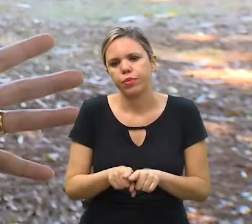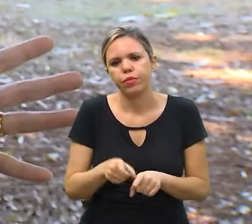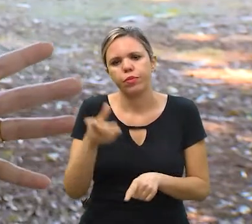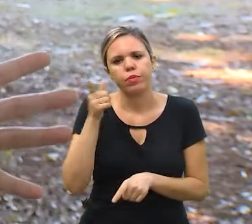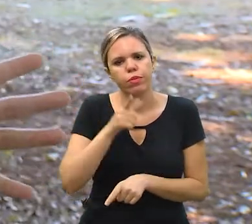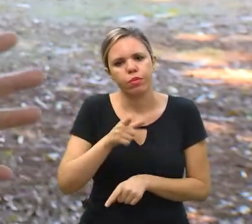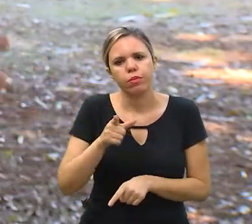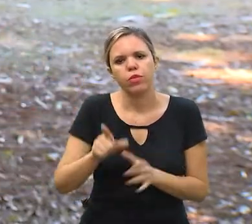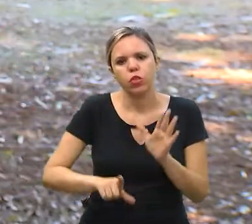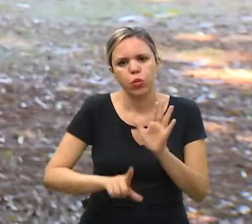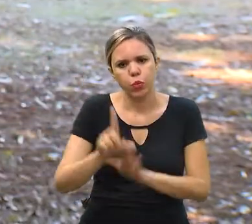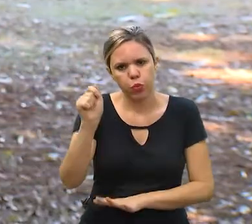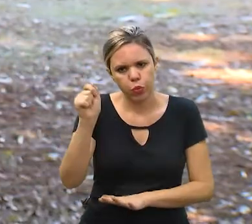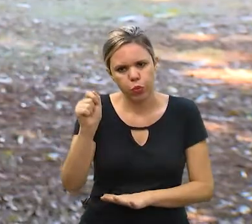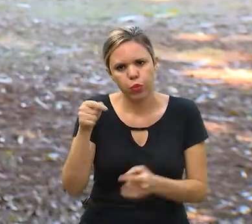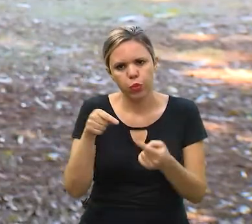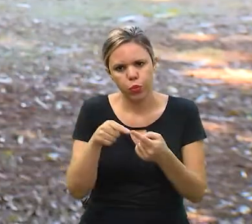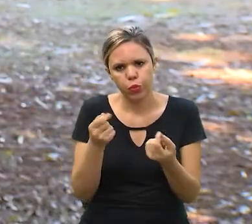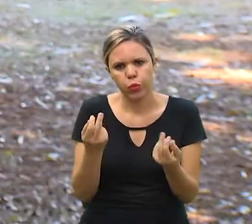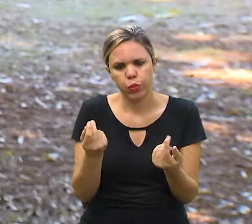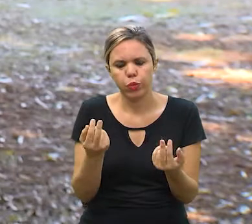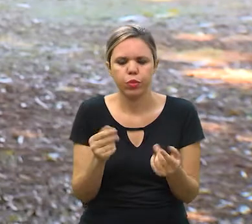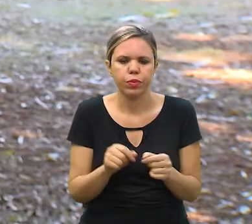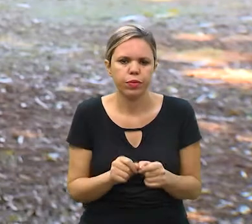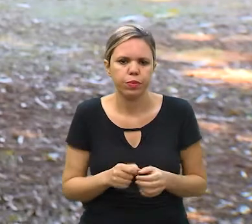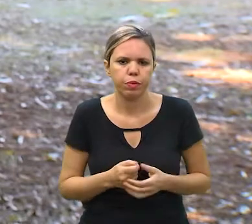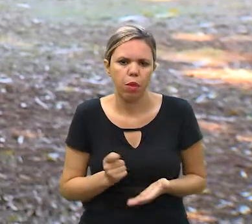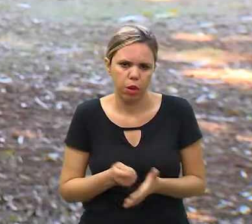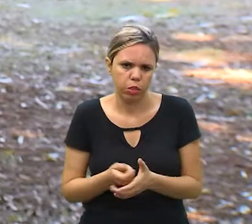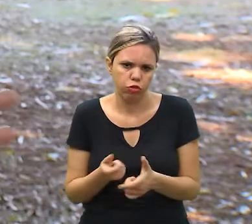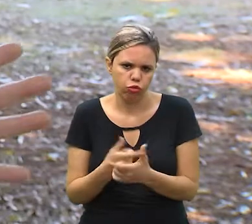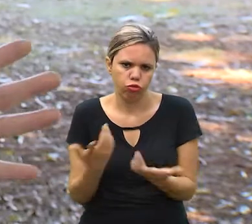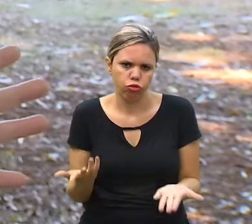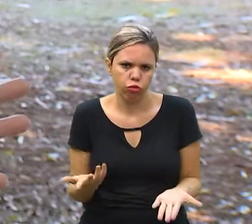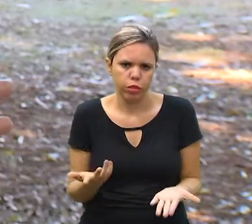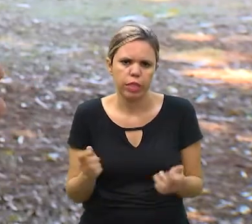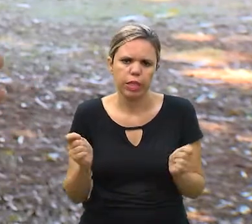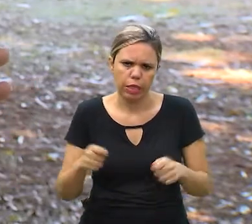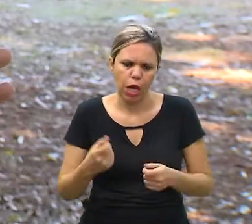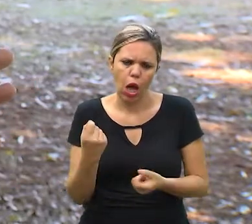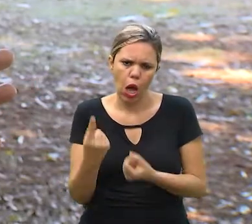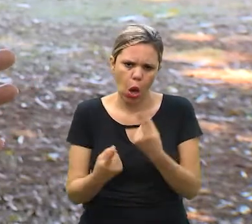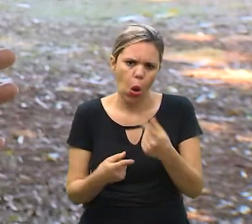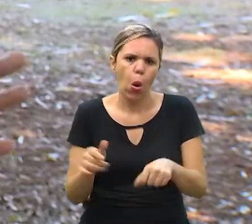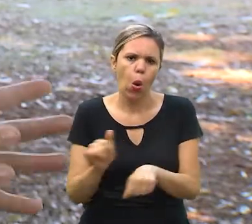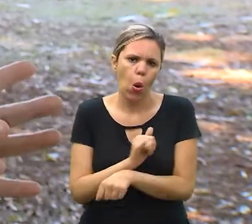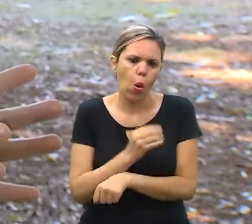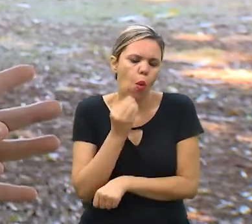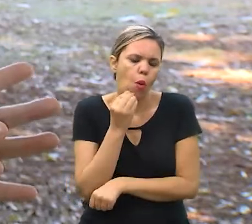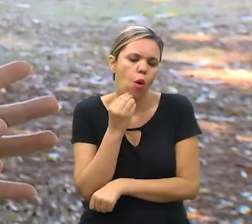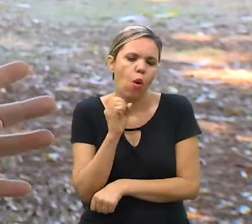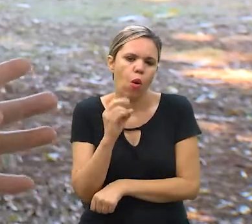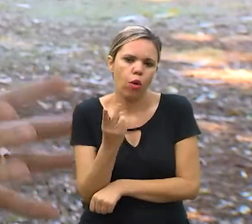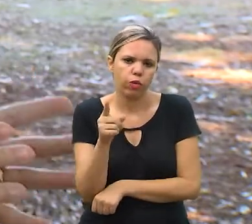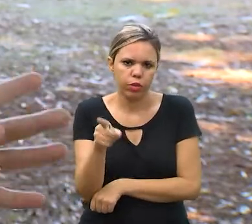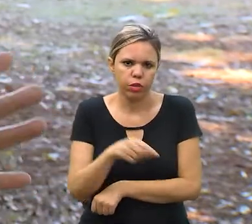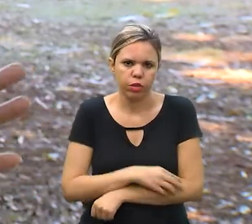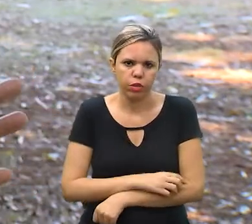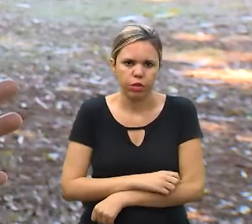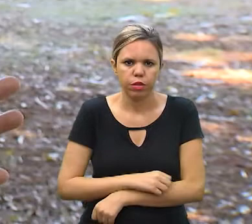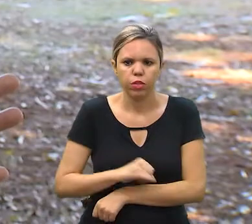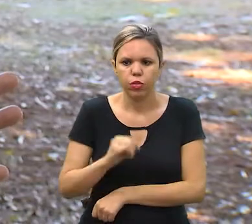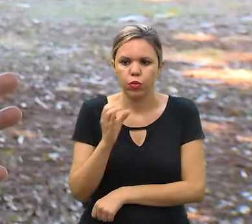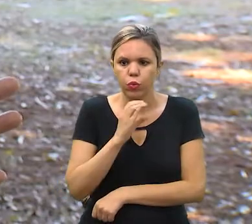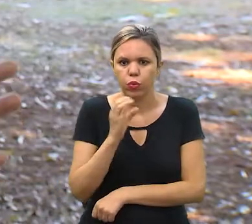adquirir uma receita que seja condizente, né? Existem algumas possibilidades. Ou você, né, se o cenário